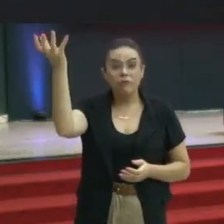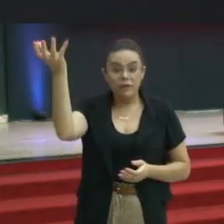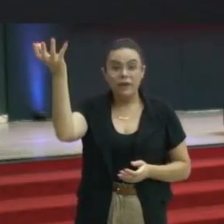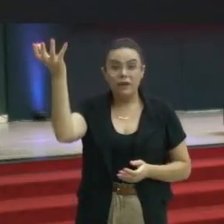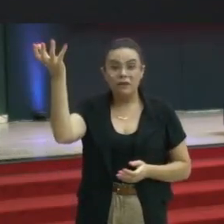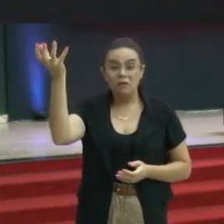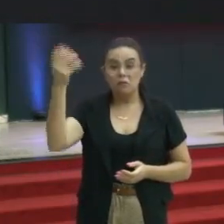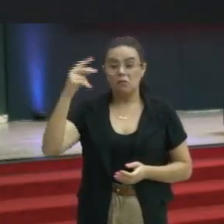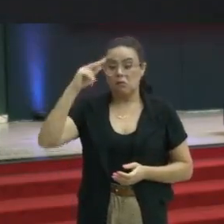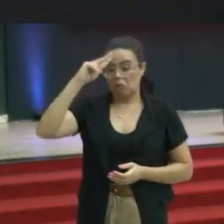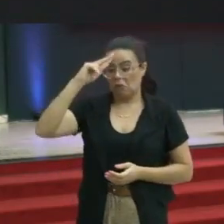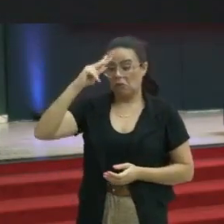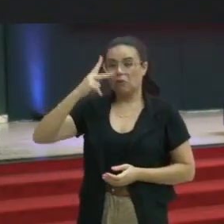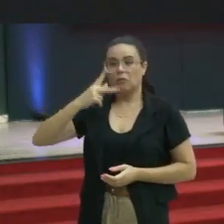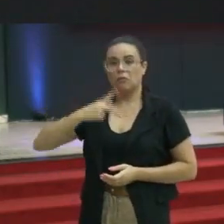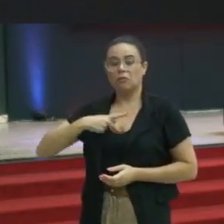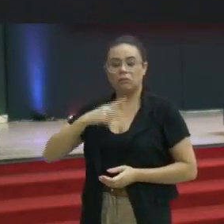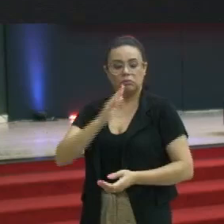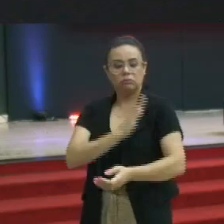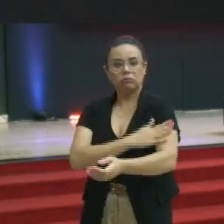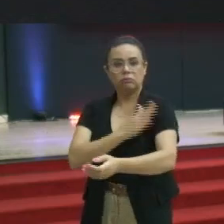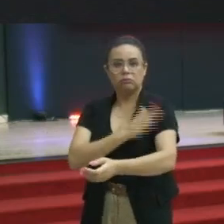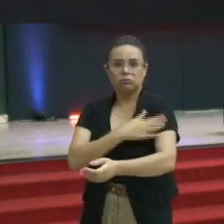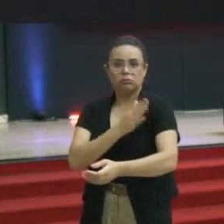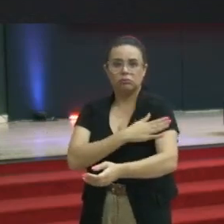o nosso próprio poder.